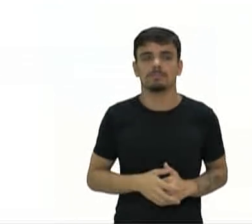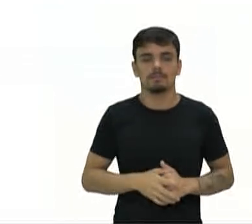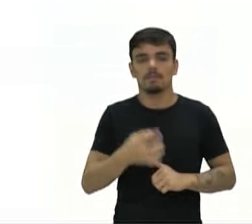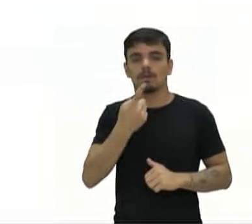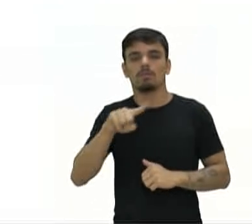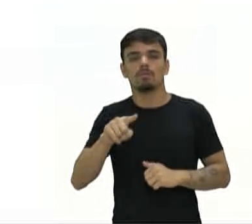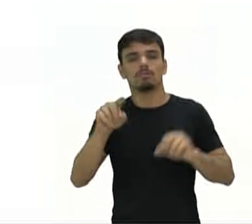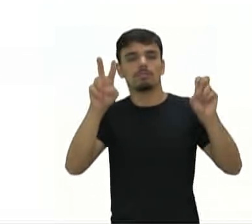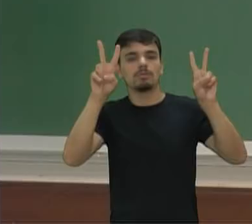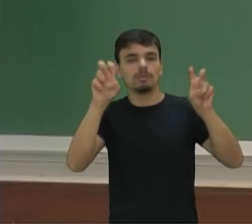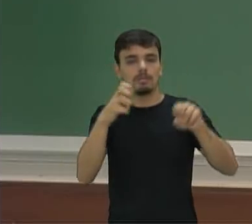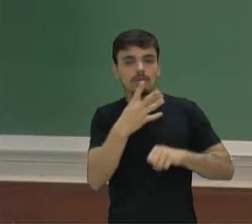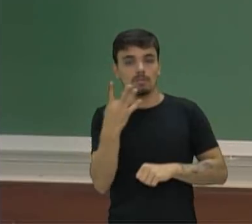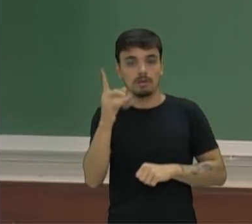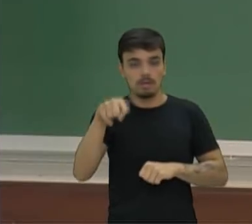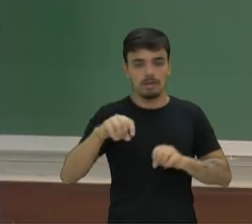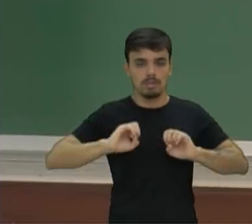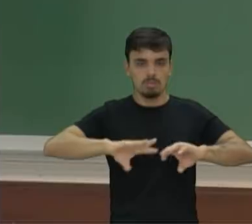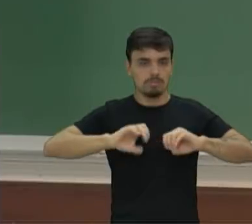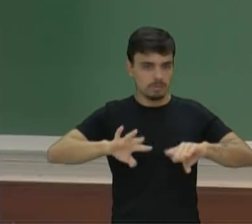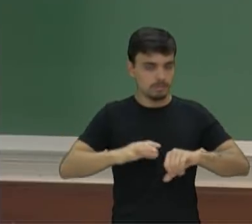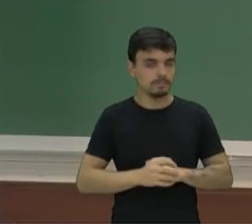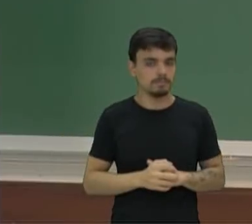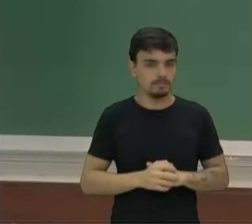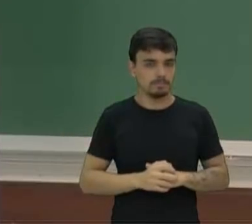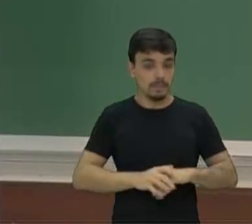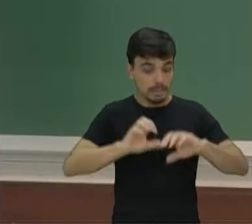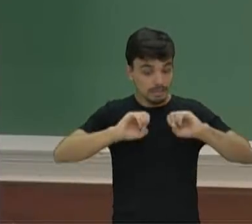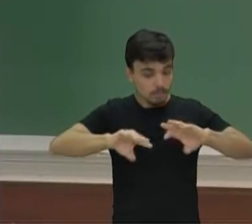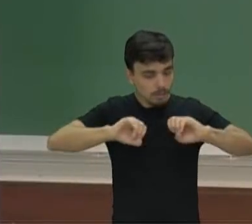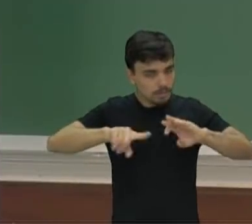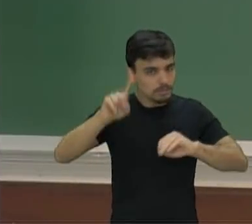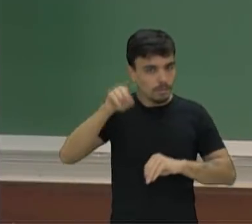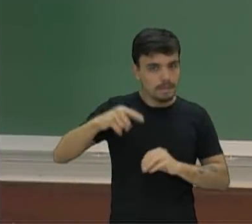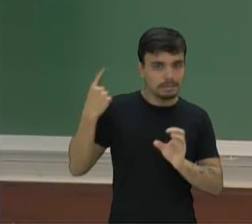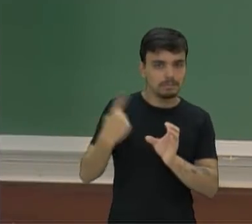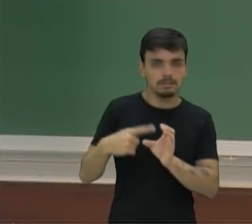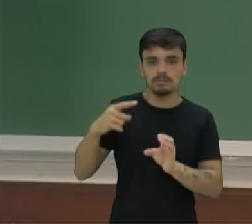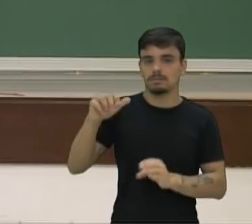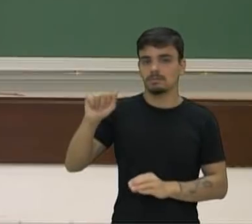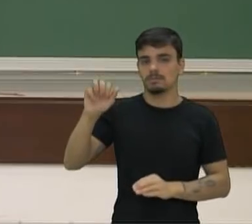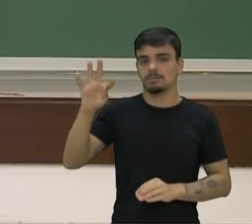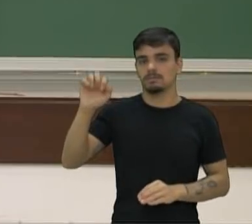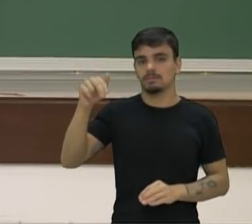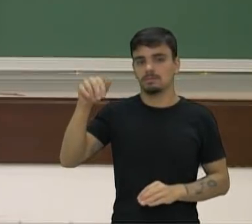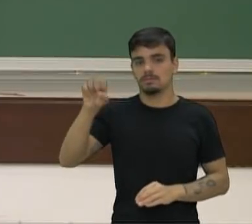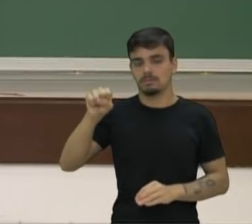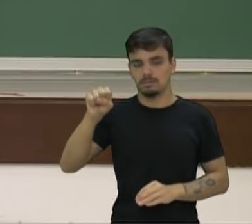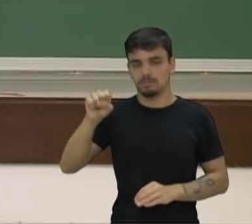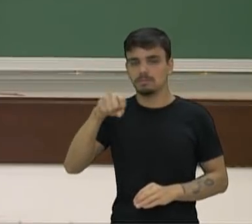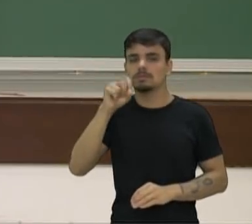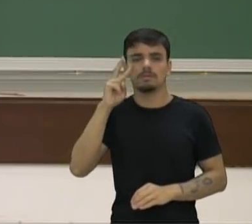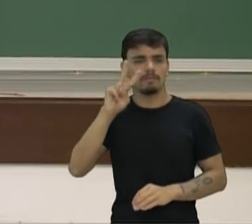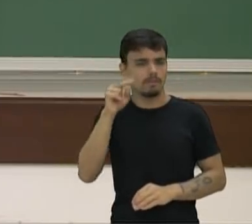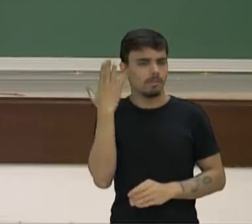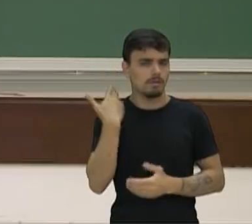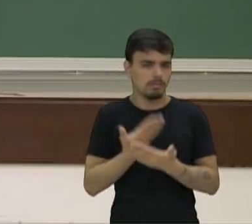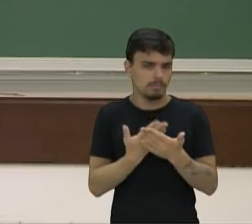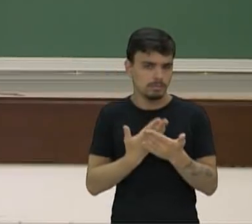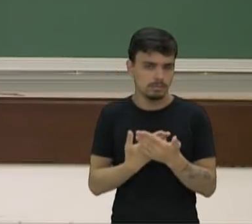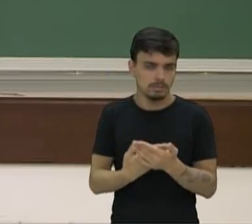Último tema, quarto tema, educação. Educação em Atenas. Vocês viram na aula passada, já fiz o